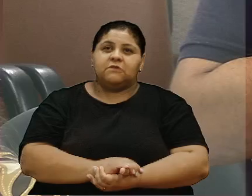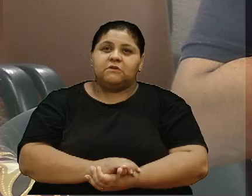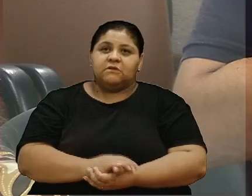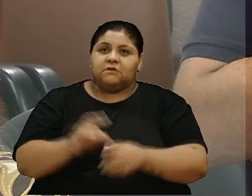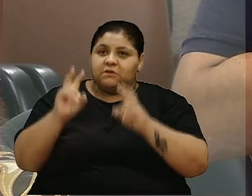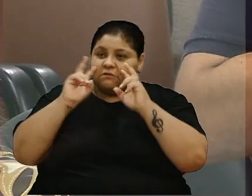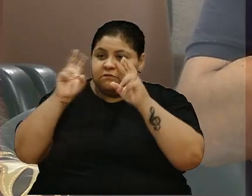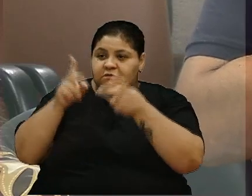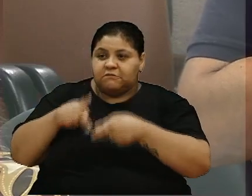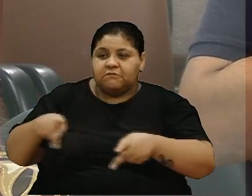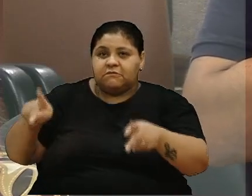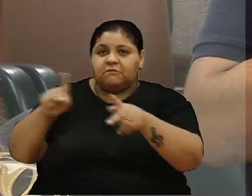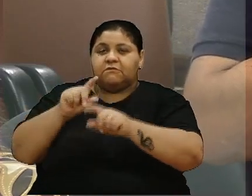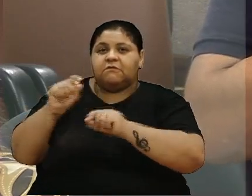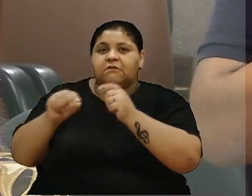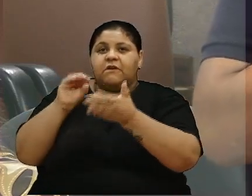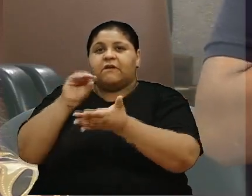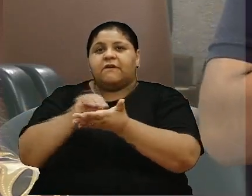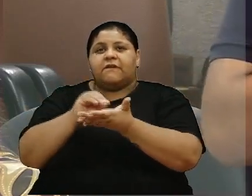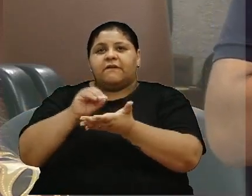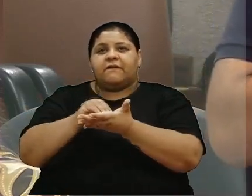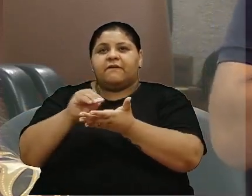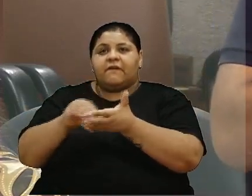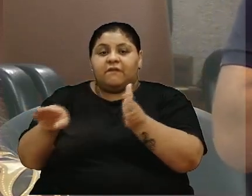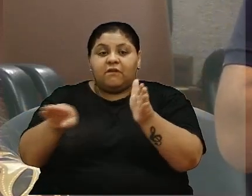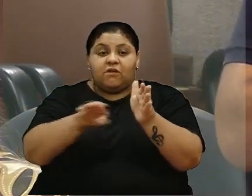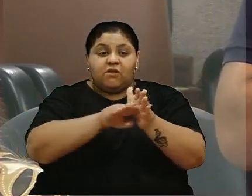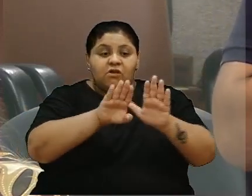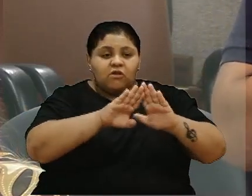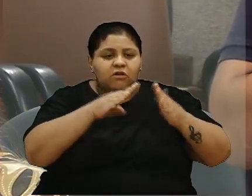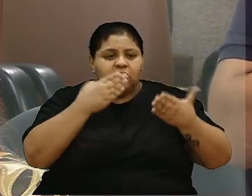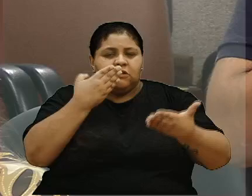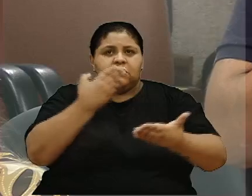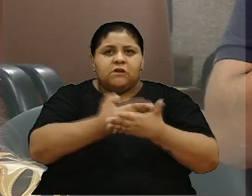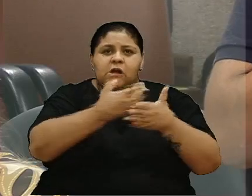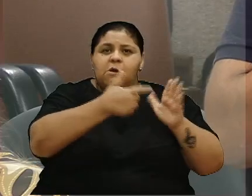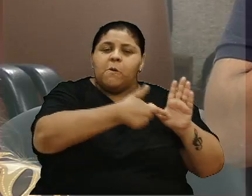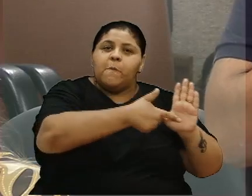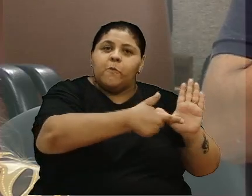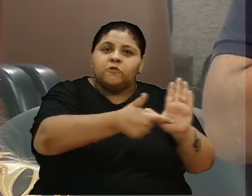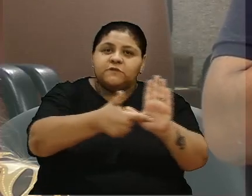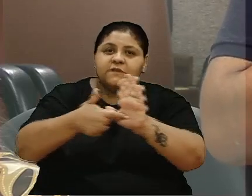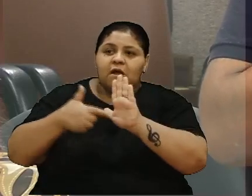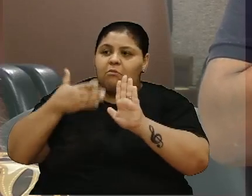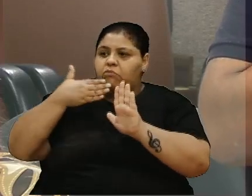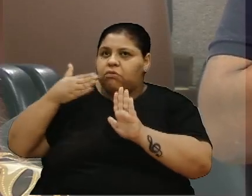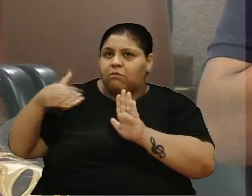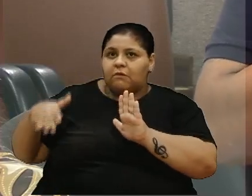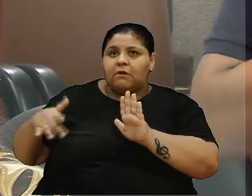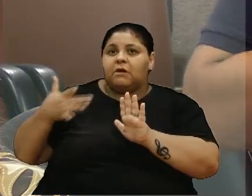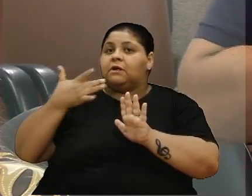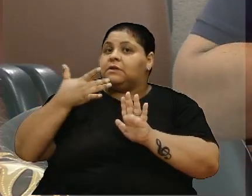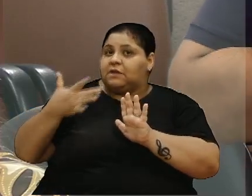vê a população. E o que falta é isso, chegar nas escolas, será que chegou para as crianças nas escolas esse convite? Está